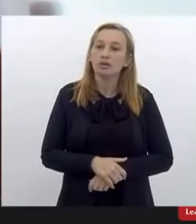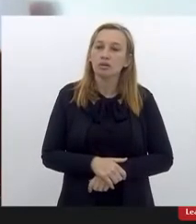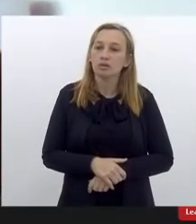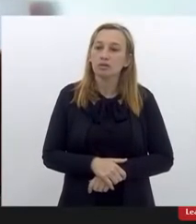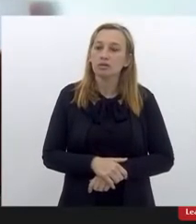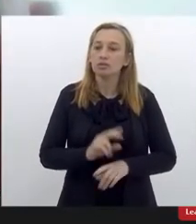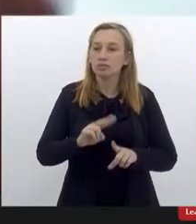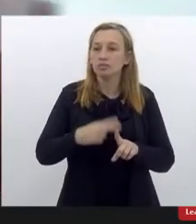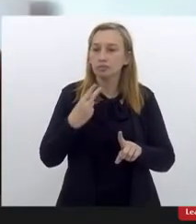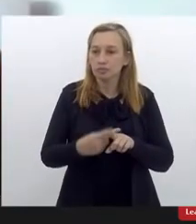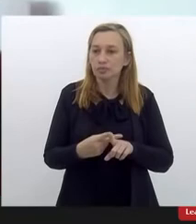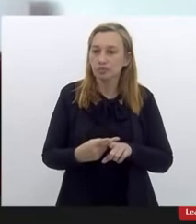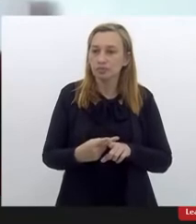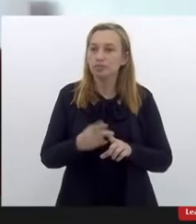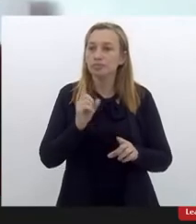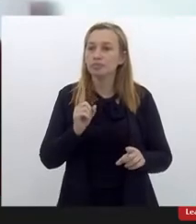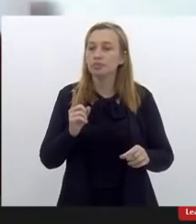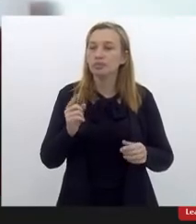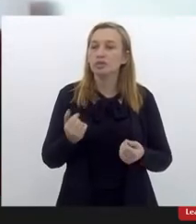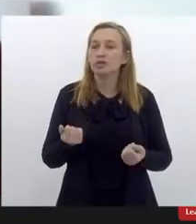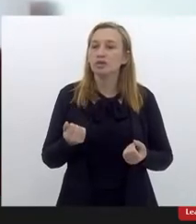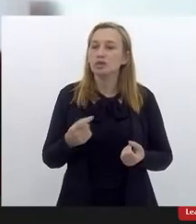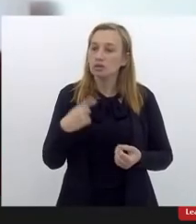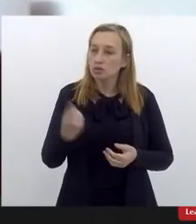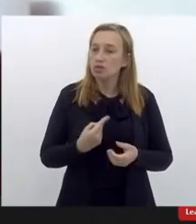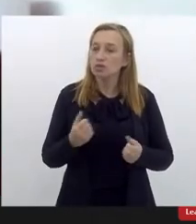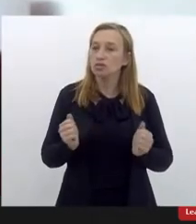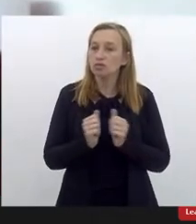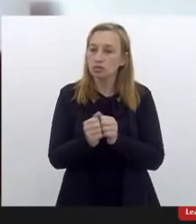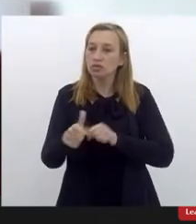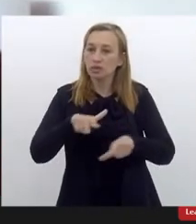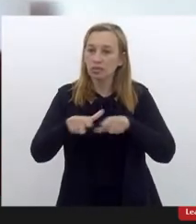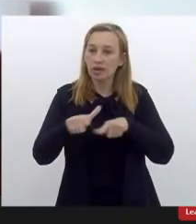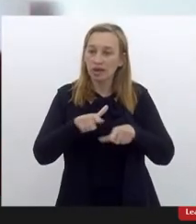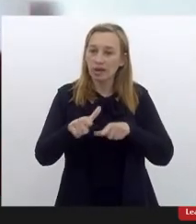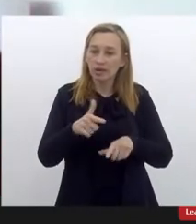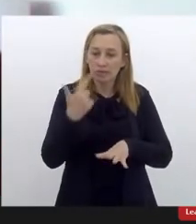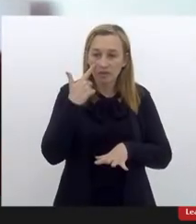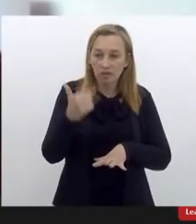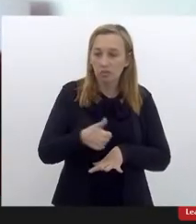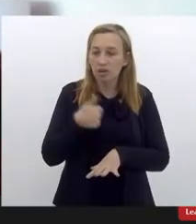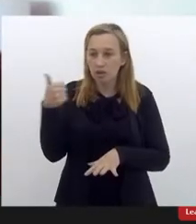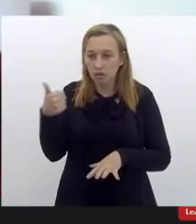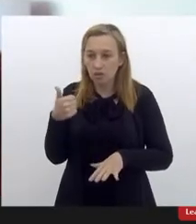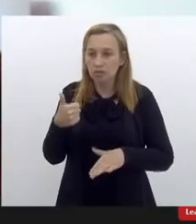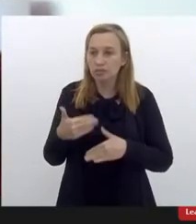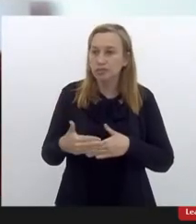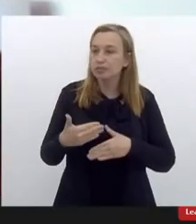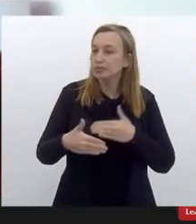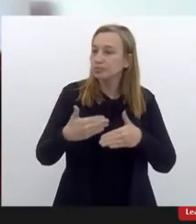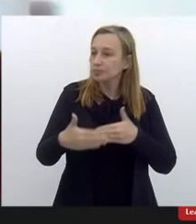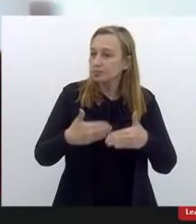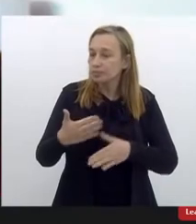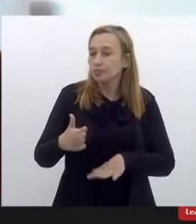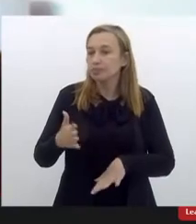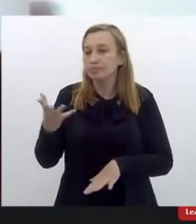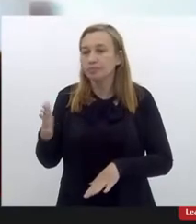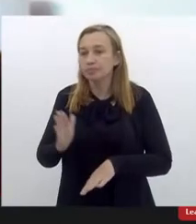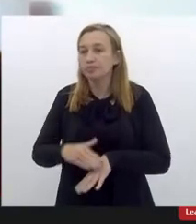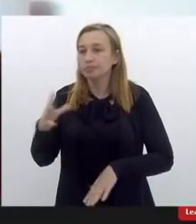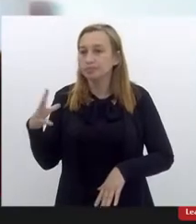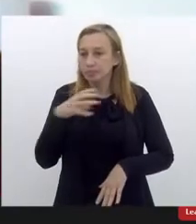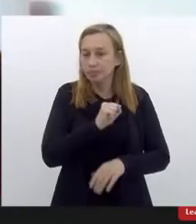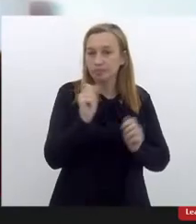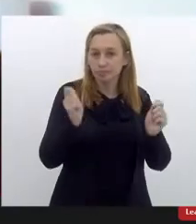se desdobre. Então, assim, conte com a gente. A gente vai trabalhar para buscar dar fôlego a esse processo o mais rapidamente